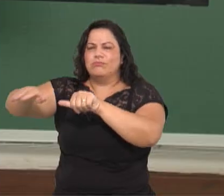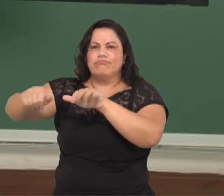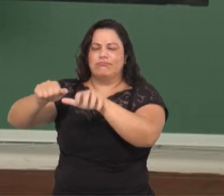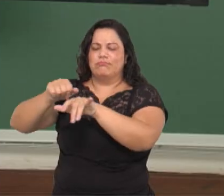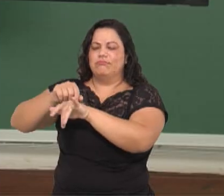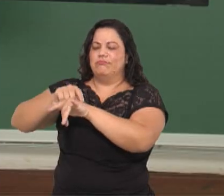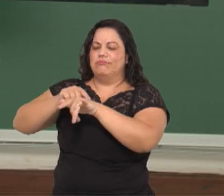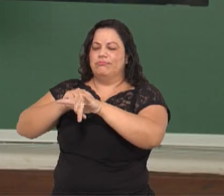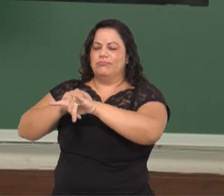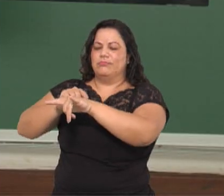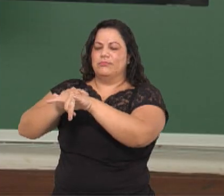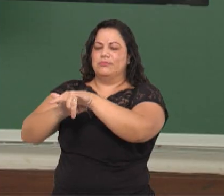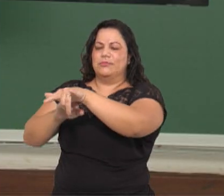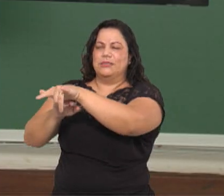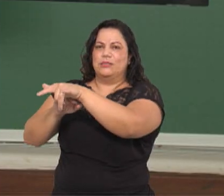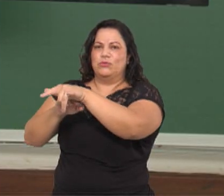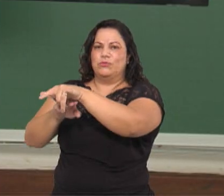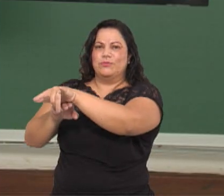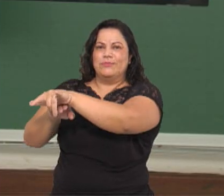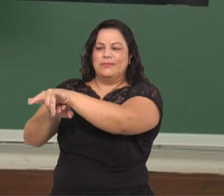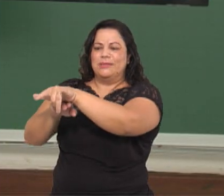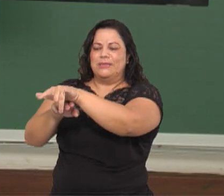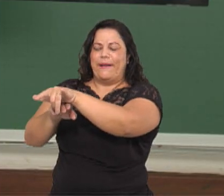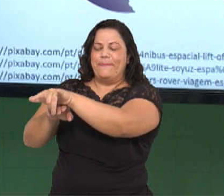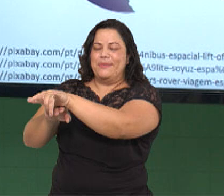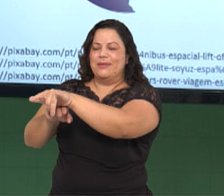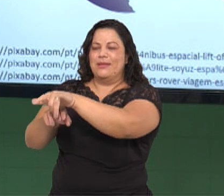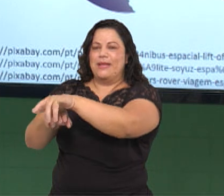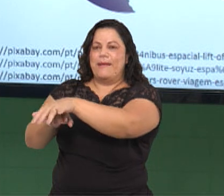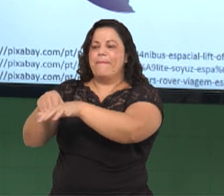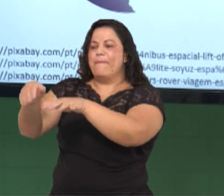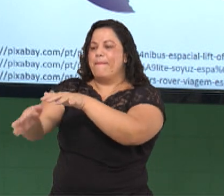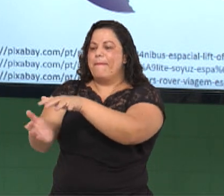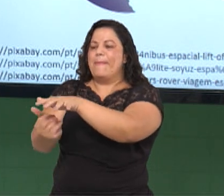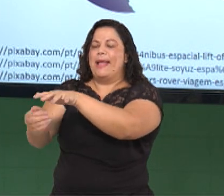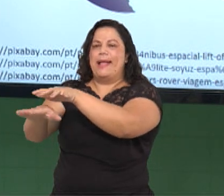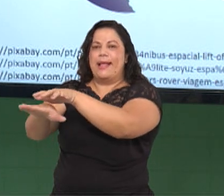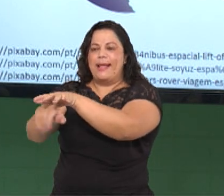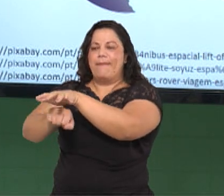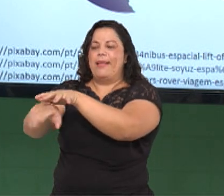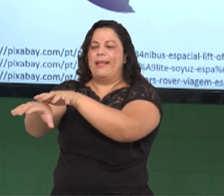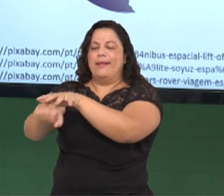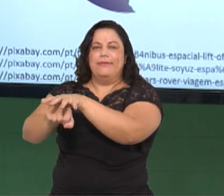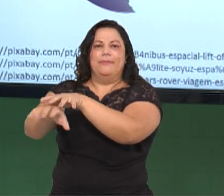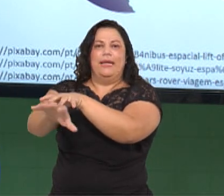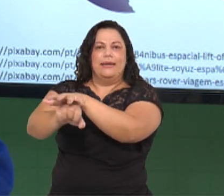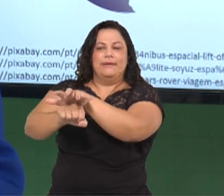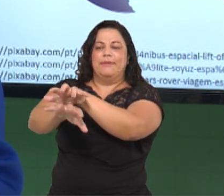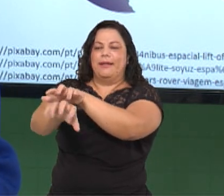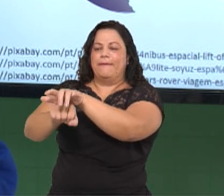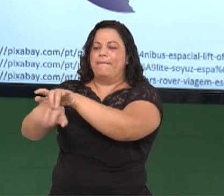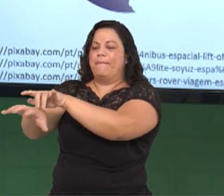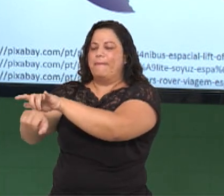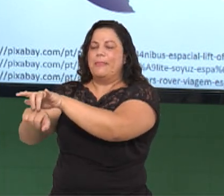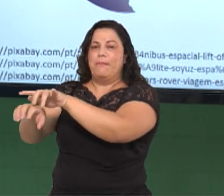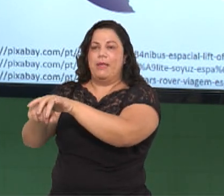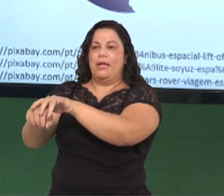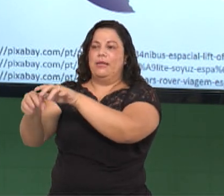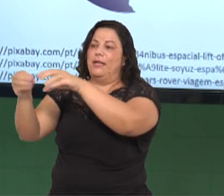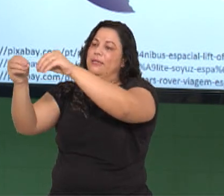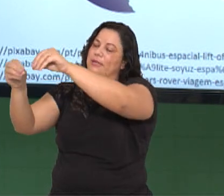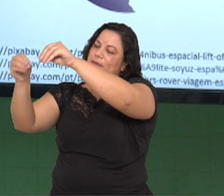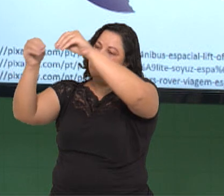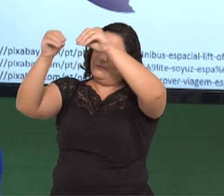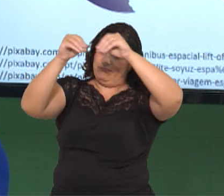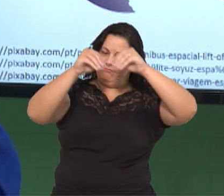amostras de rochas de Marte. E quando ela retornar aqui para a Terra, nós podemos estudar e conhecer mais de perto